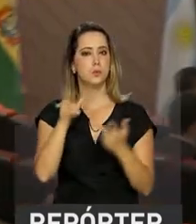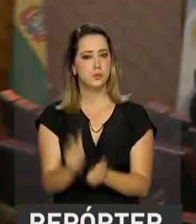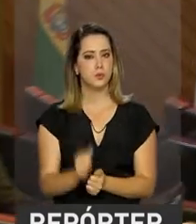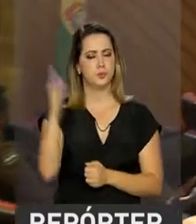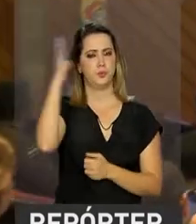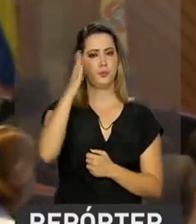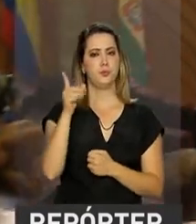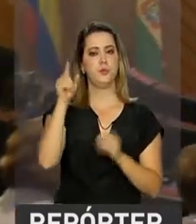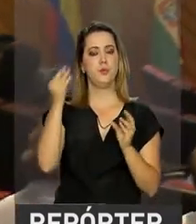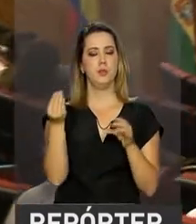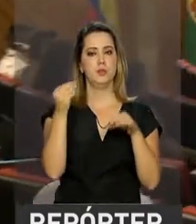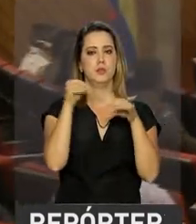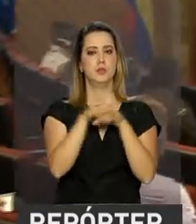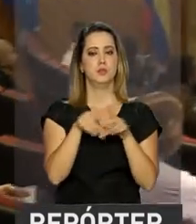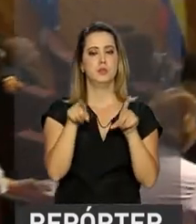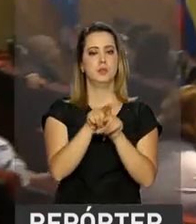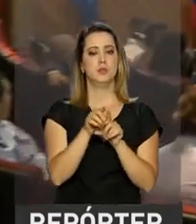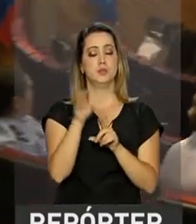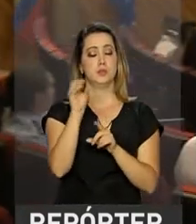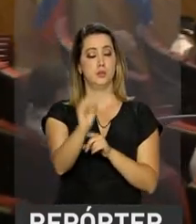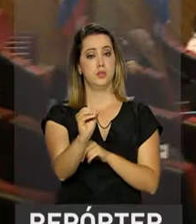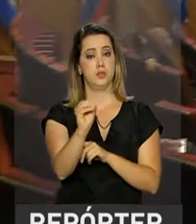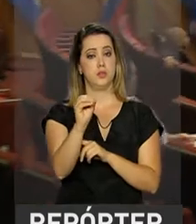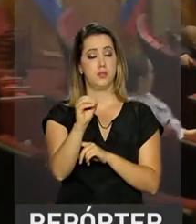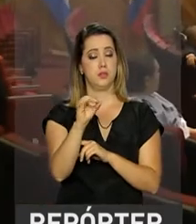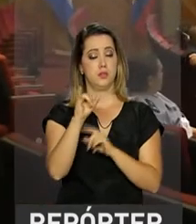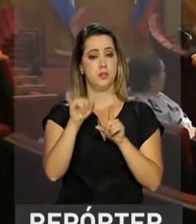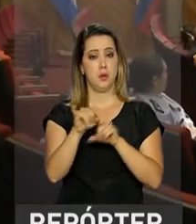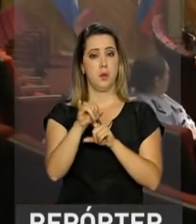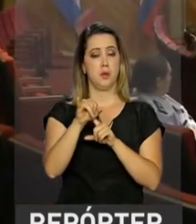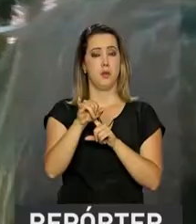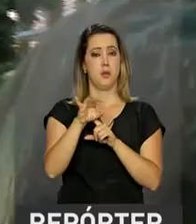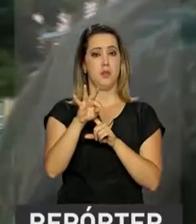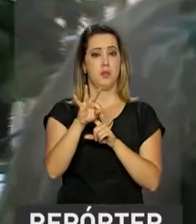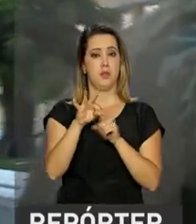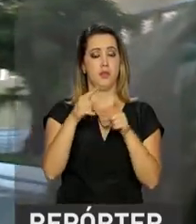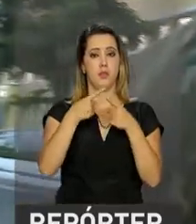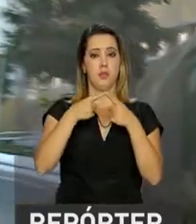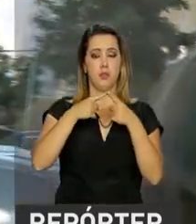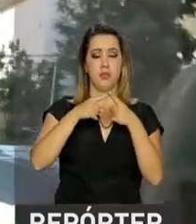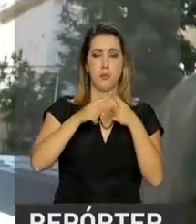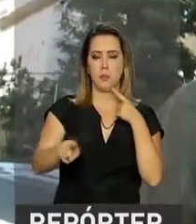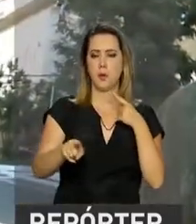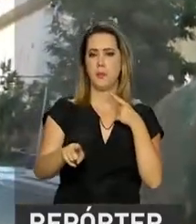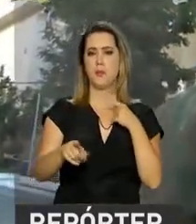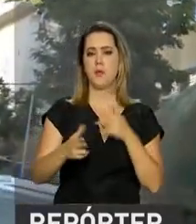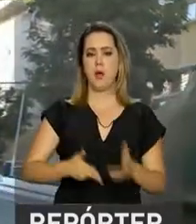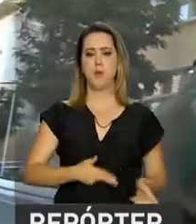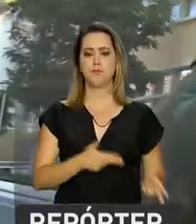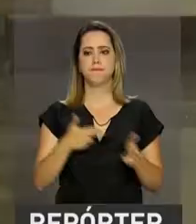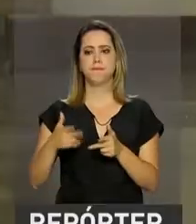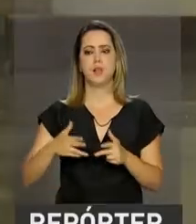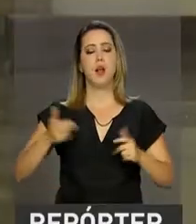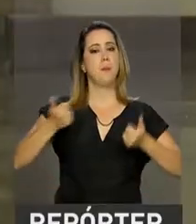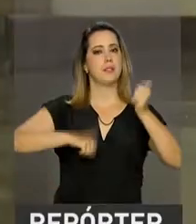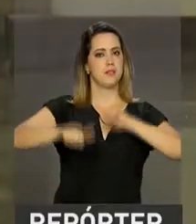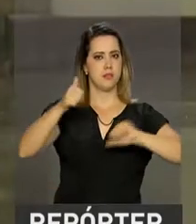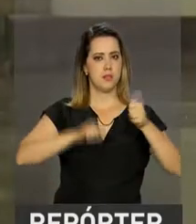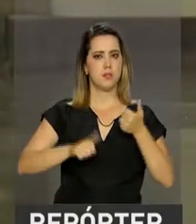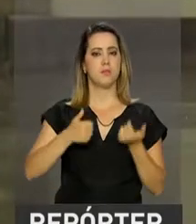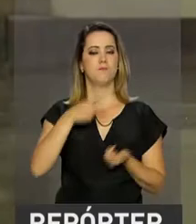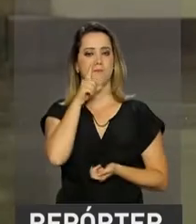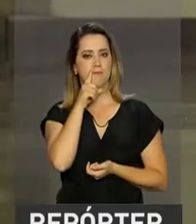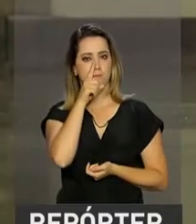da organização internacional para a proibição de armas químicas e tem ganhado o papel de destaque na luta contra os